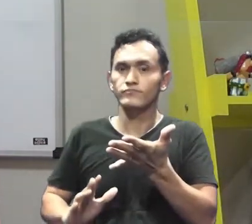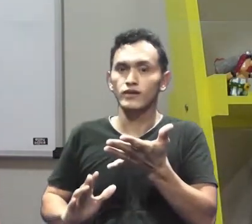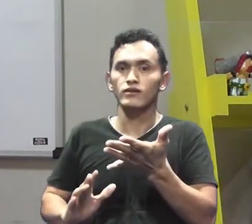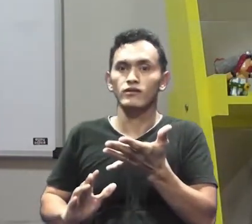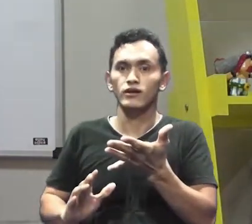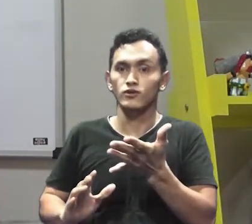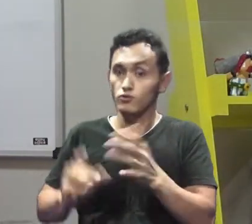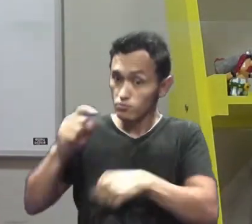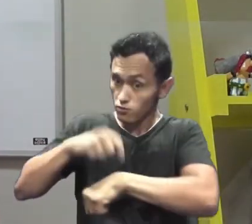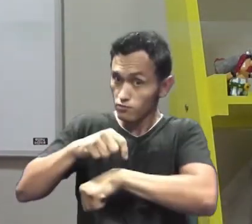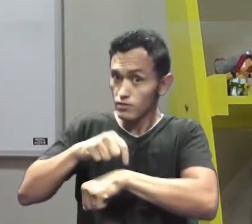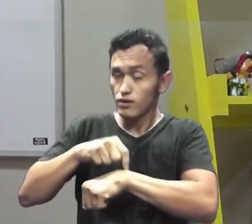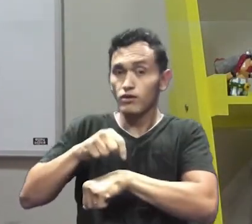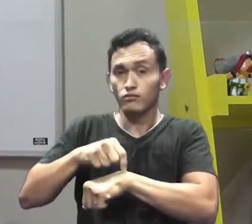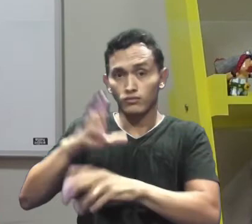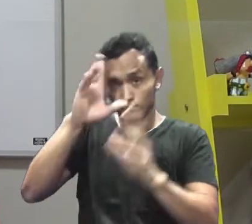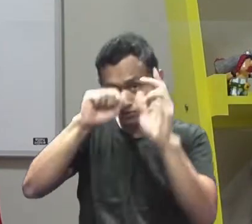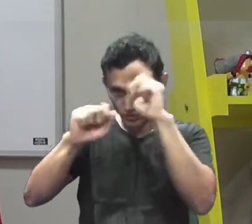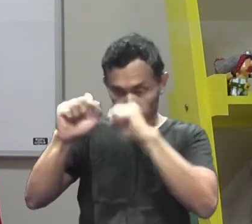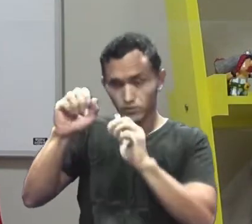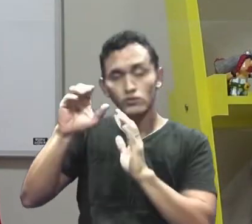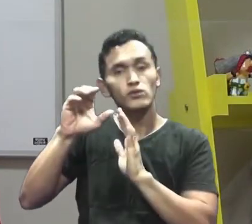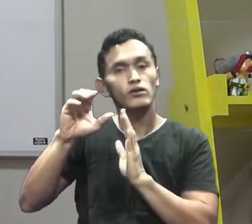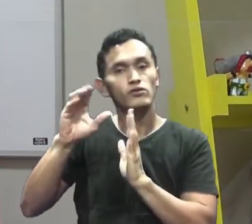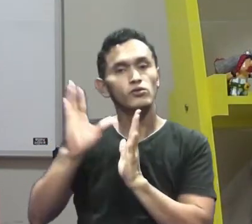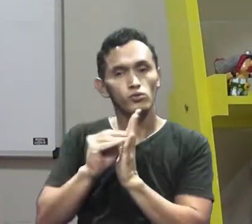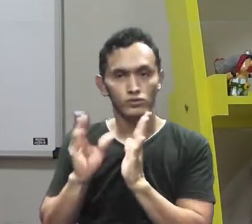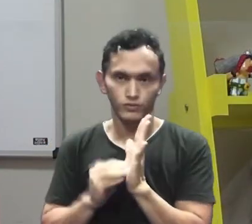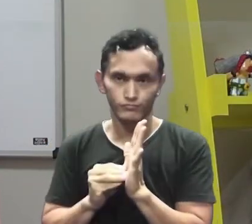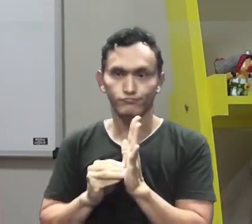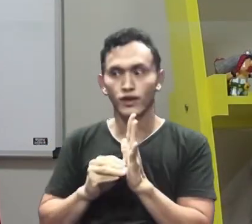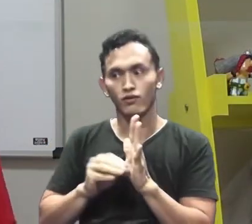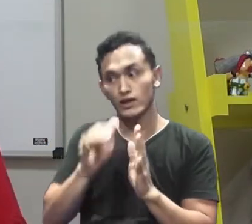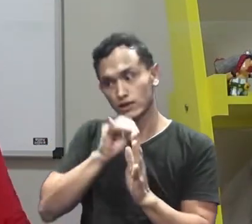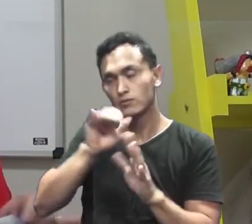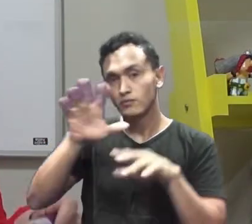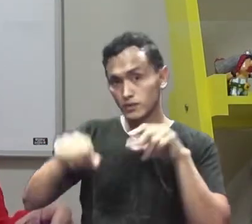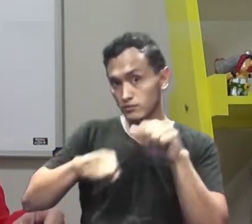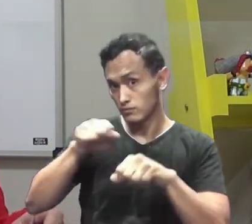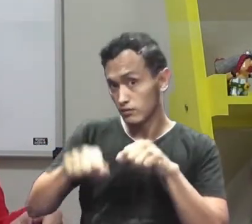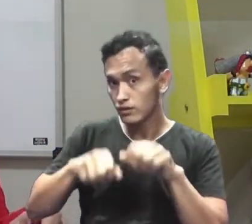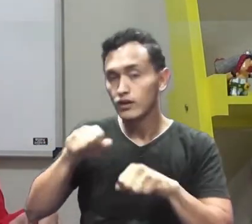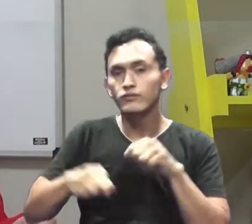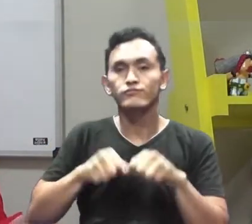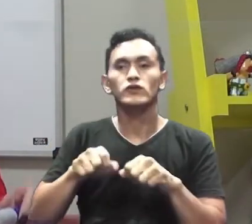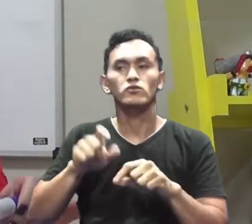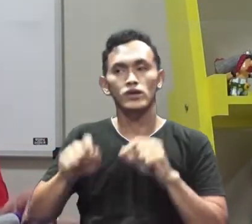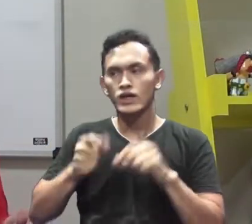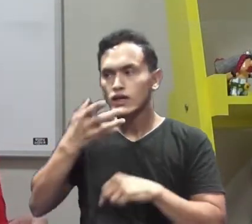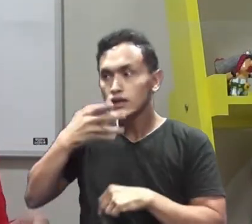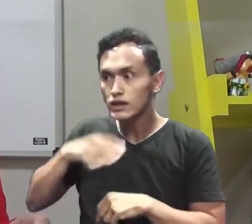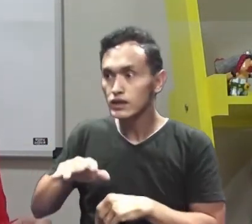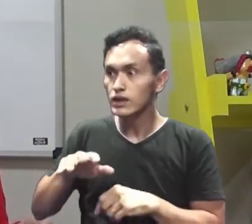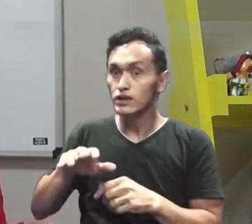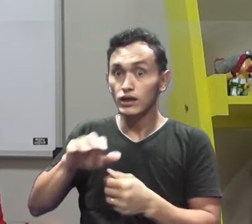conteúdo. Então, no caso da bicicleta, que eu também dei um exemplo, é se a criança, quando você tira a rodinha, se